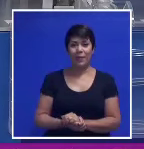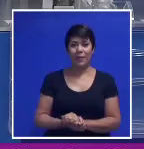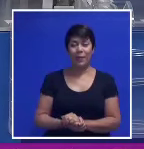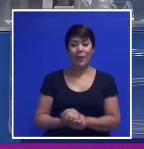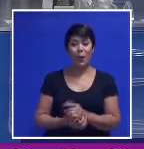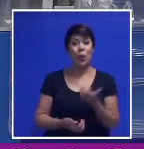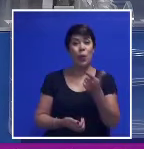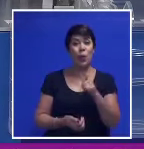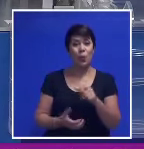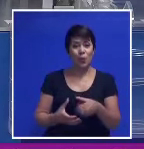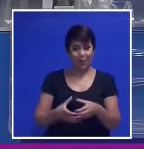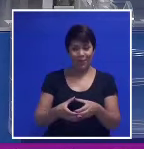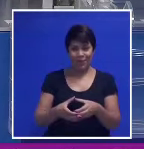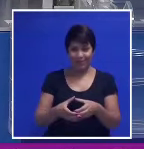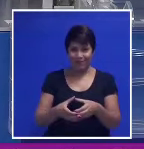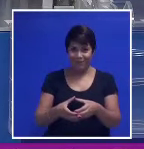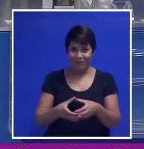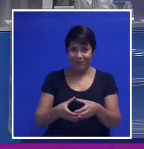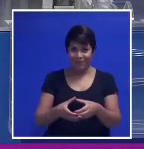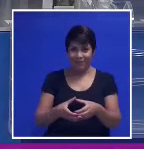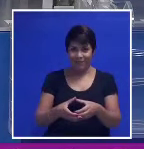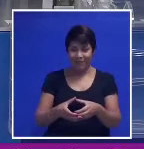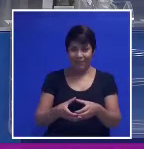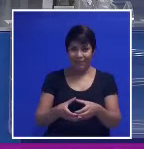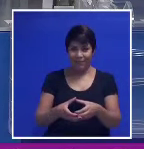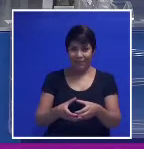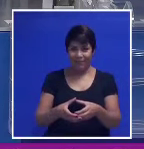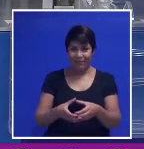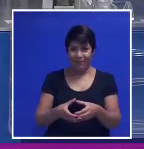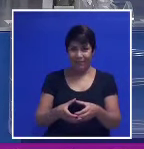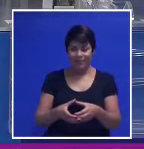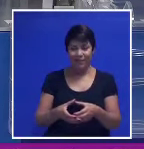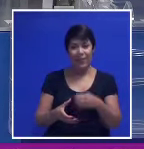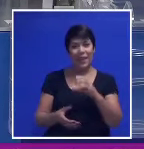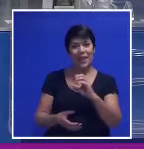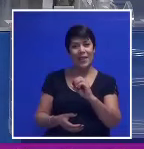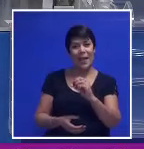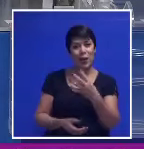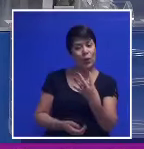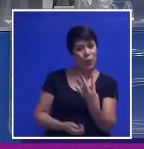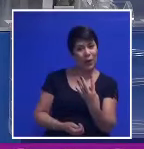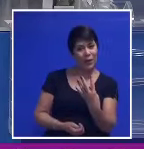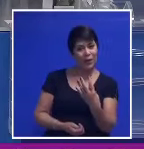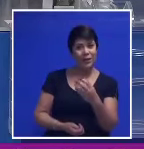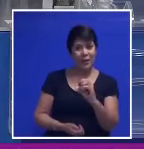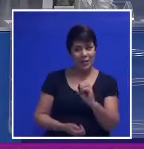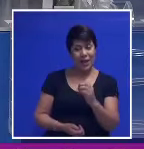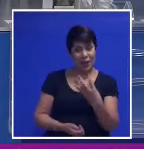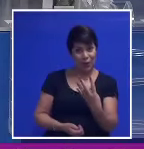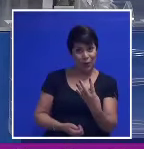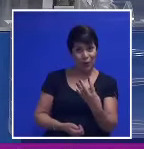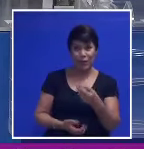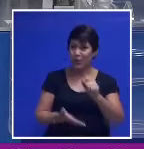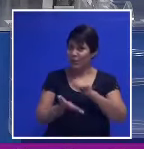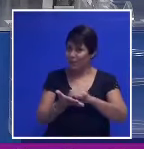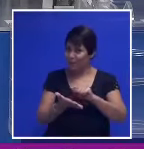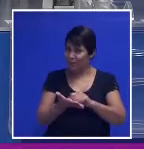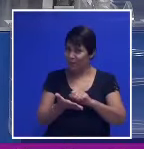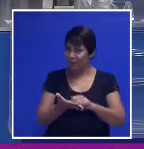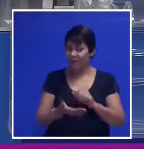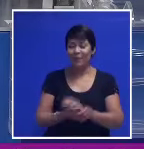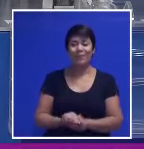11, 12, 13, 14 ou 15 números. Mais uma bola sorteada, é 04. 04, vai